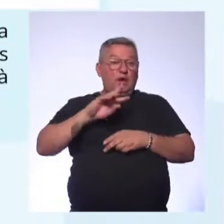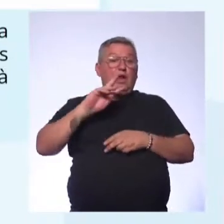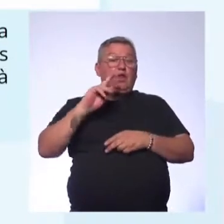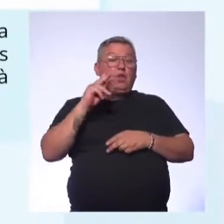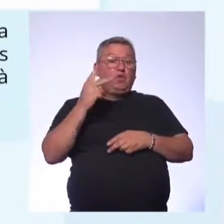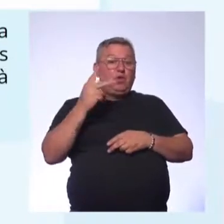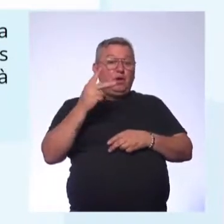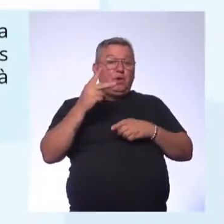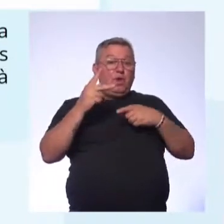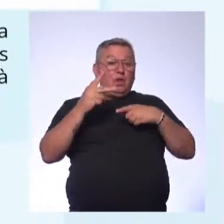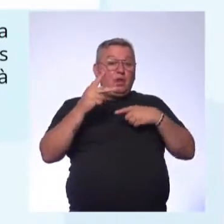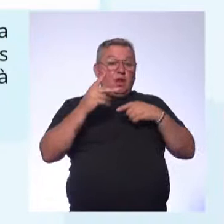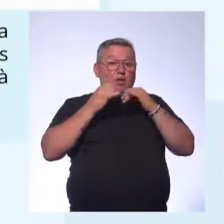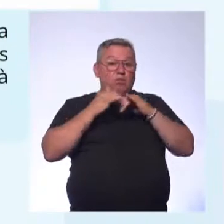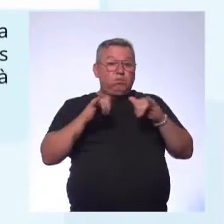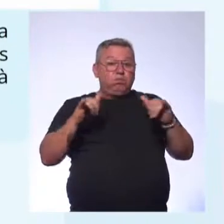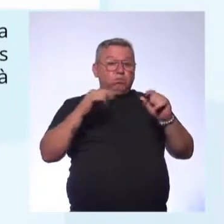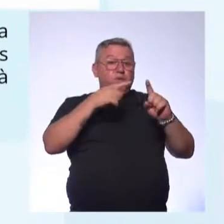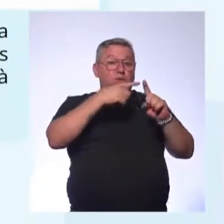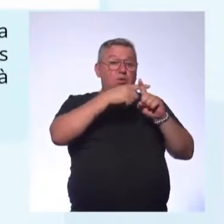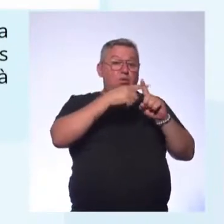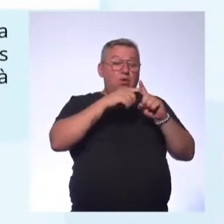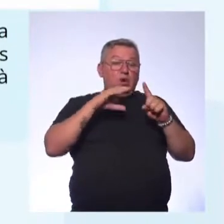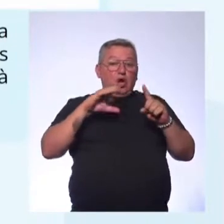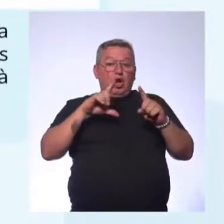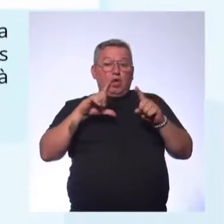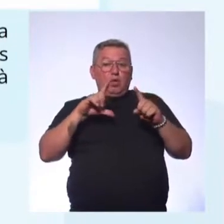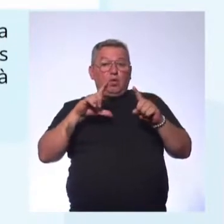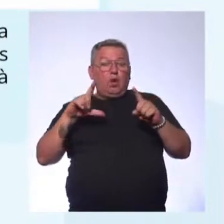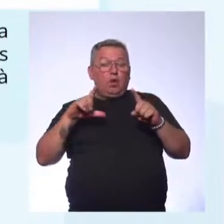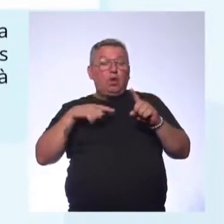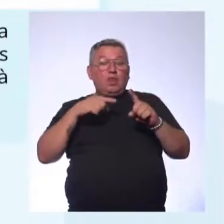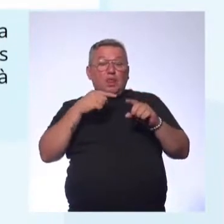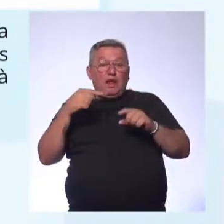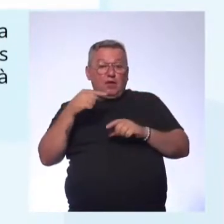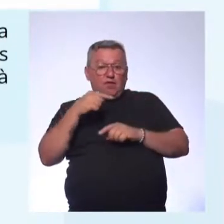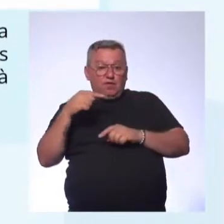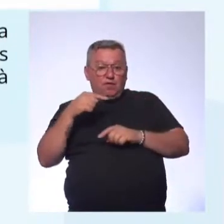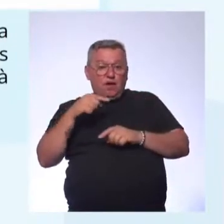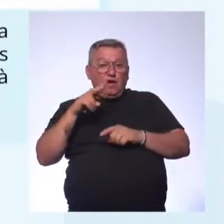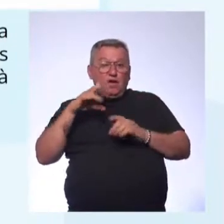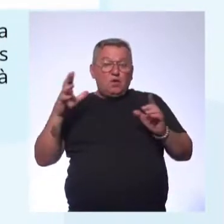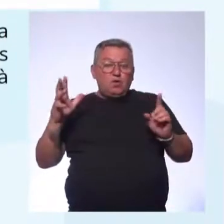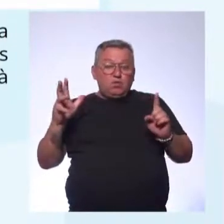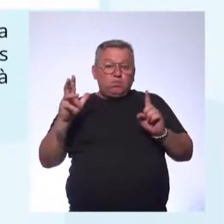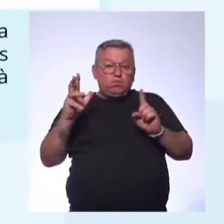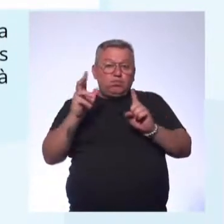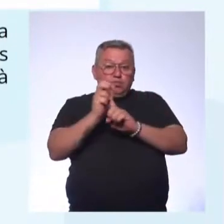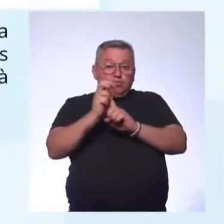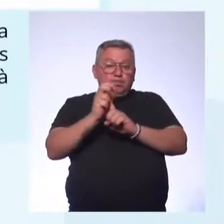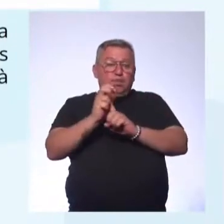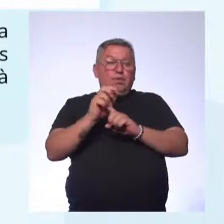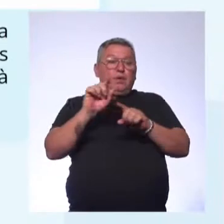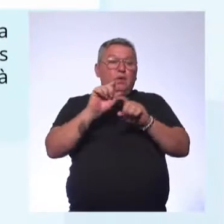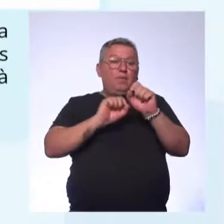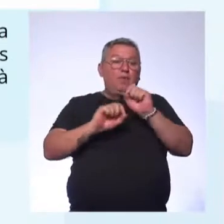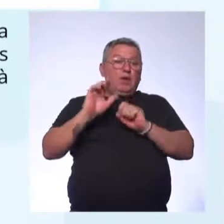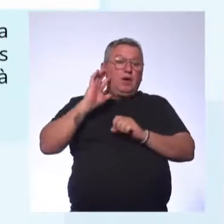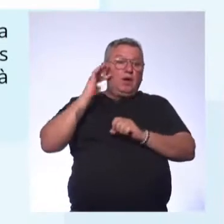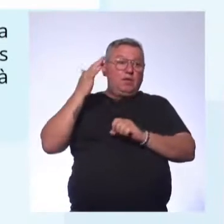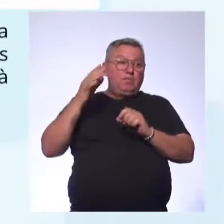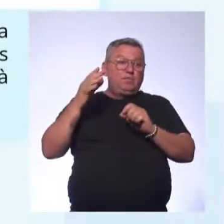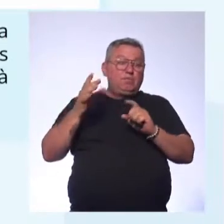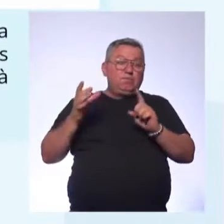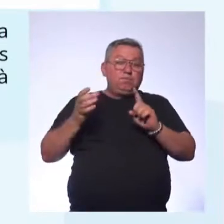hidrogênio ele possui carga elétrica positiva e o cloro negativa ok Eles vão se atrair OK aí ocorre